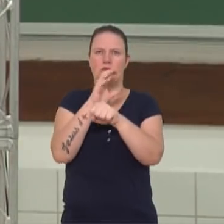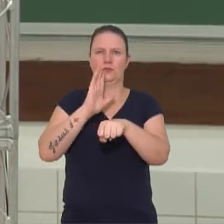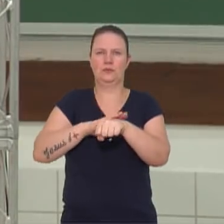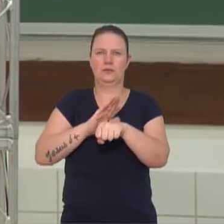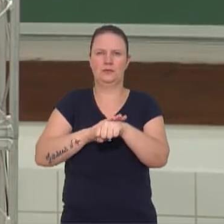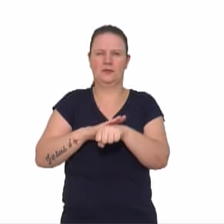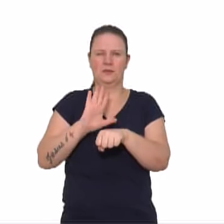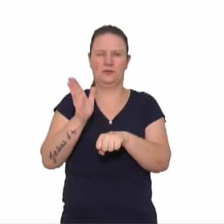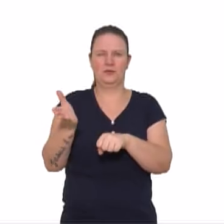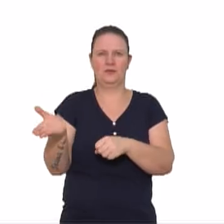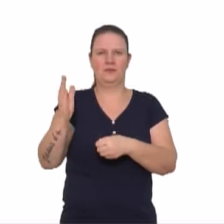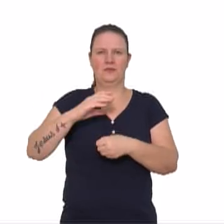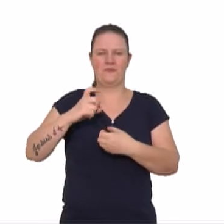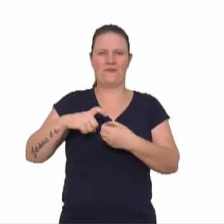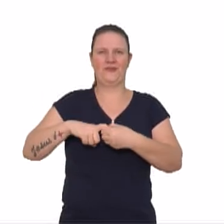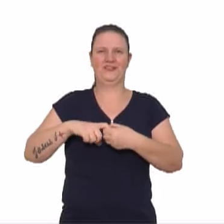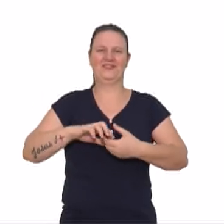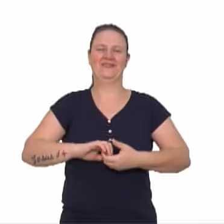para vocês.